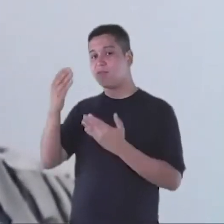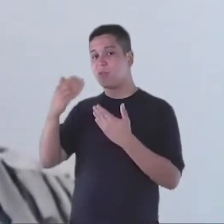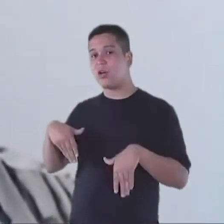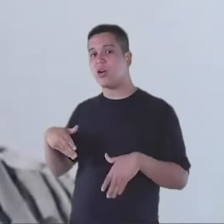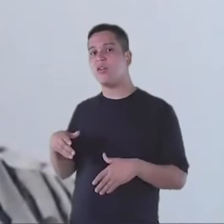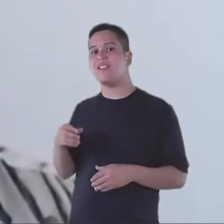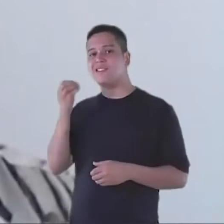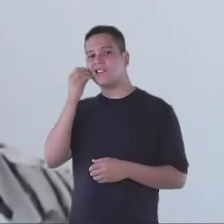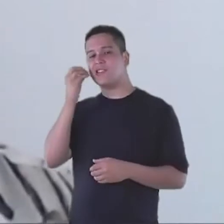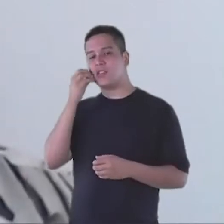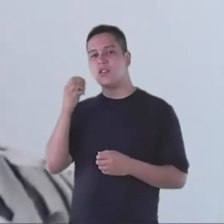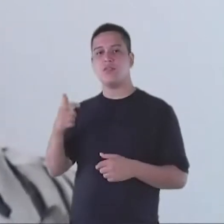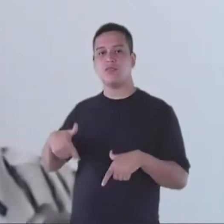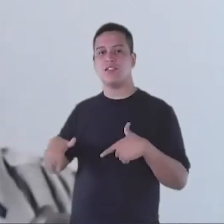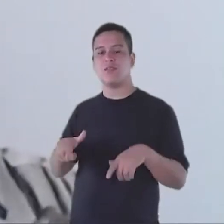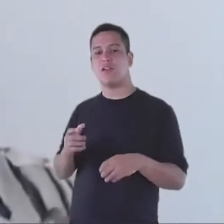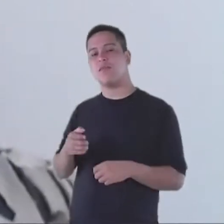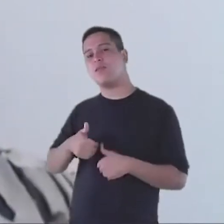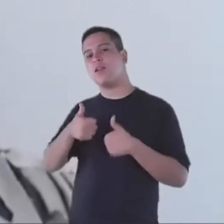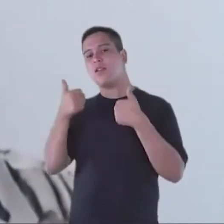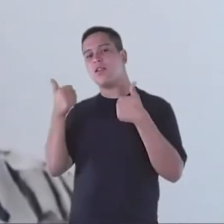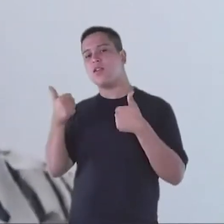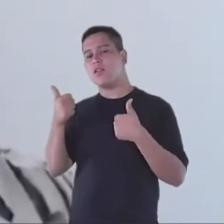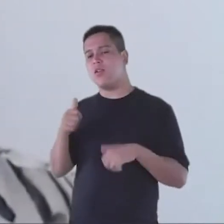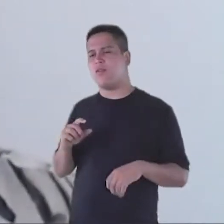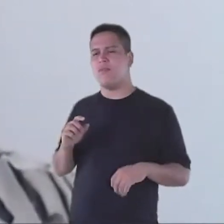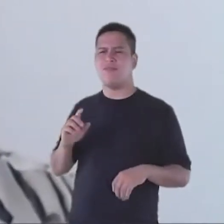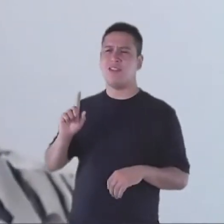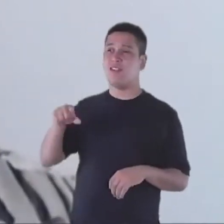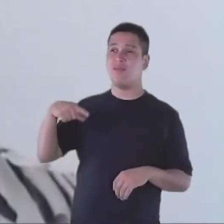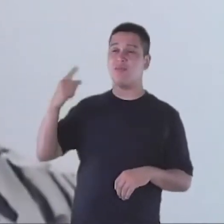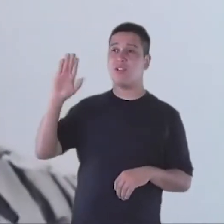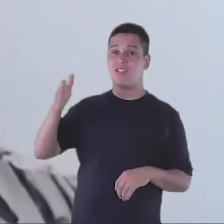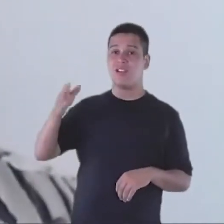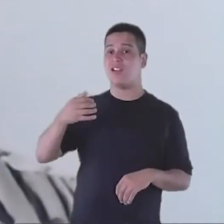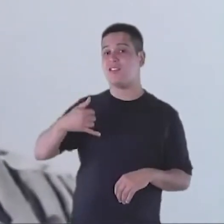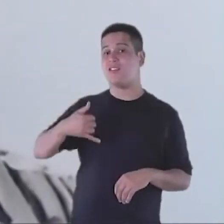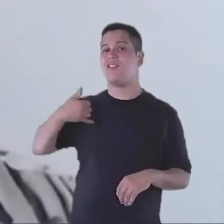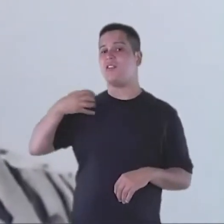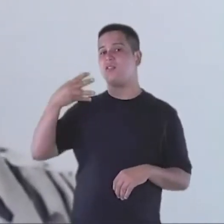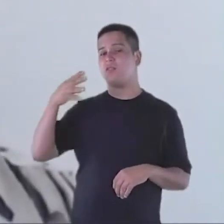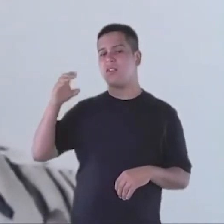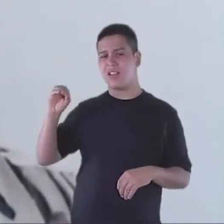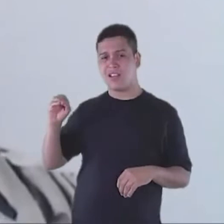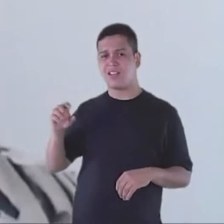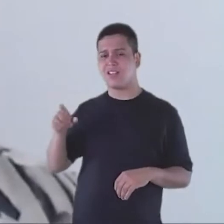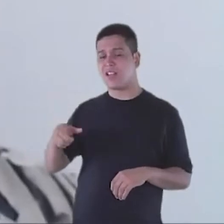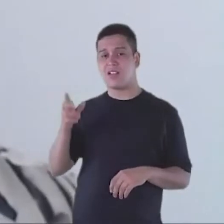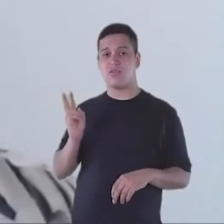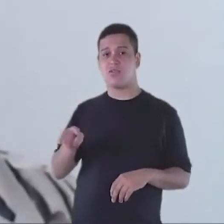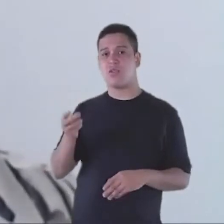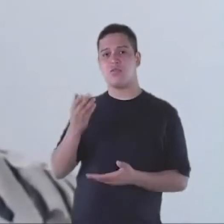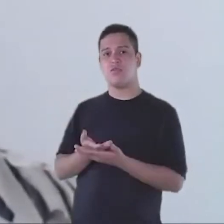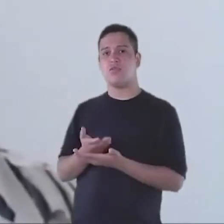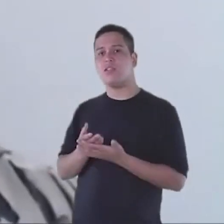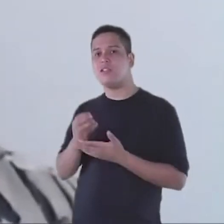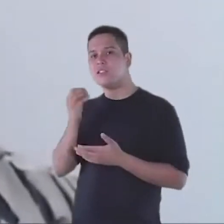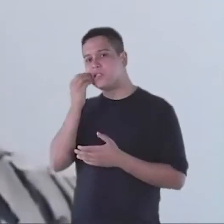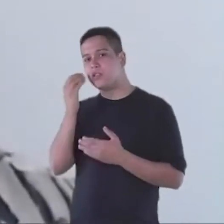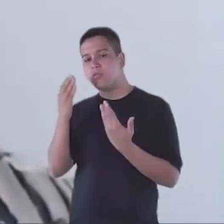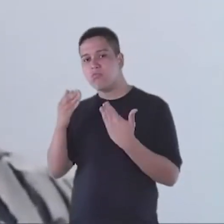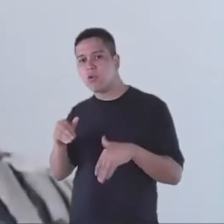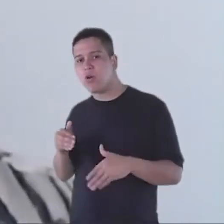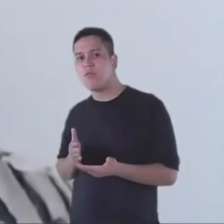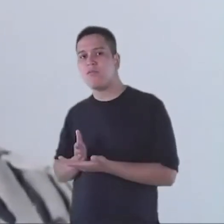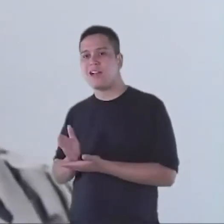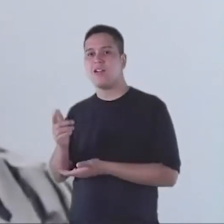refazer a sua vida, e a gente se ajudou muito. Todo mundo em casa tinha uma tarefa. Eu cuidava da louça. Até hoje